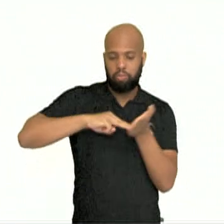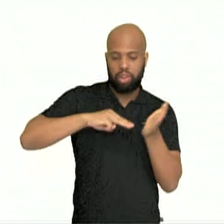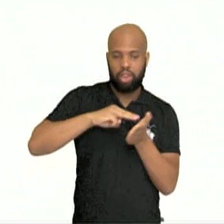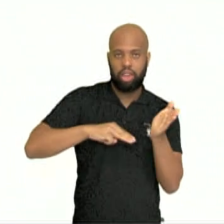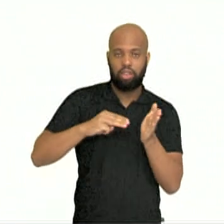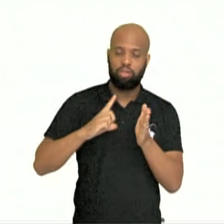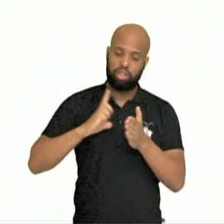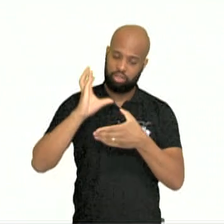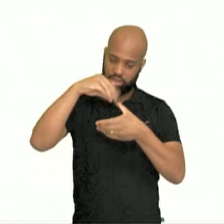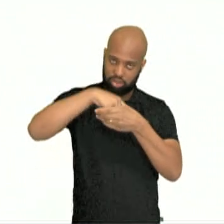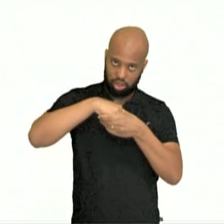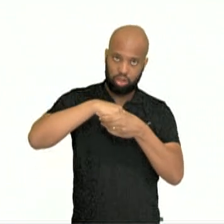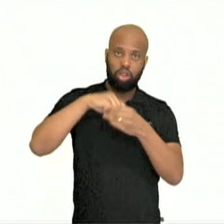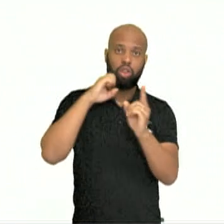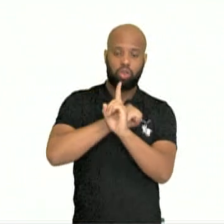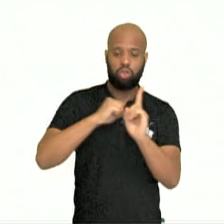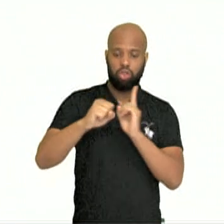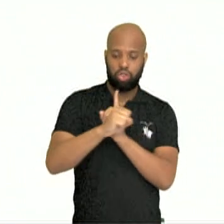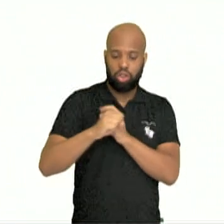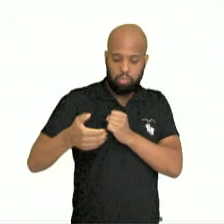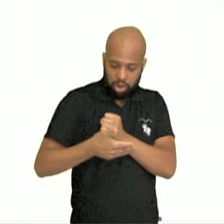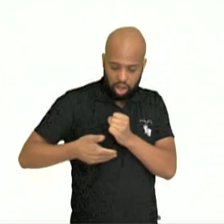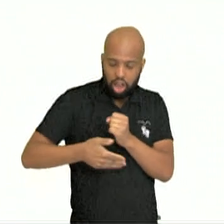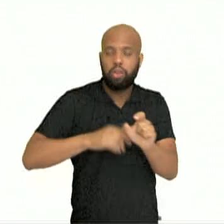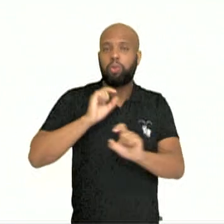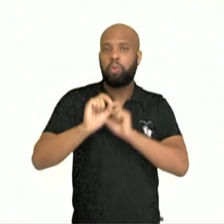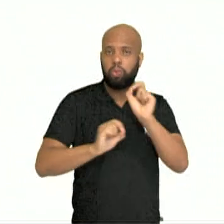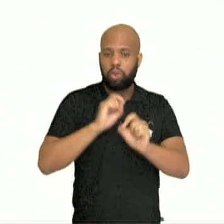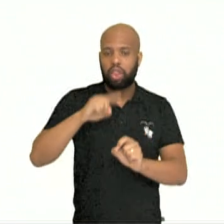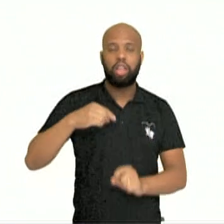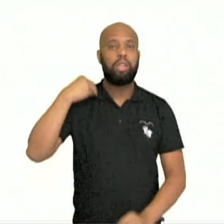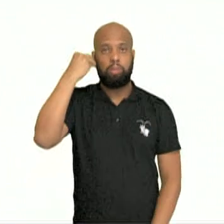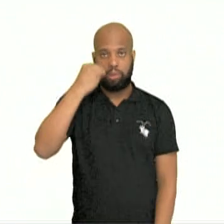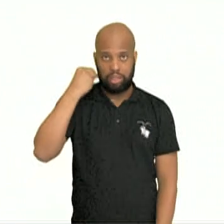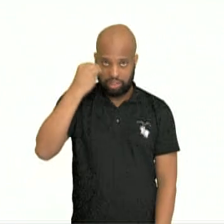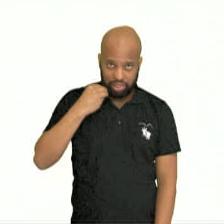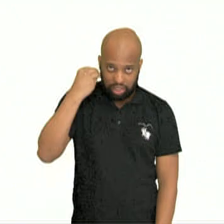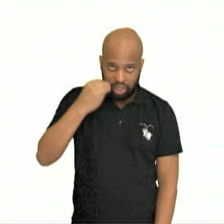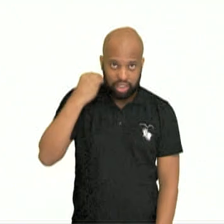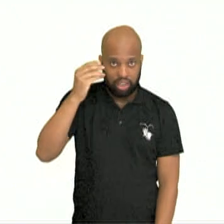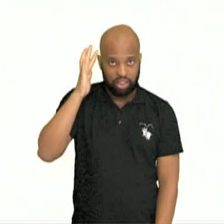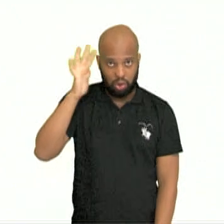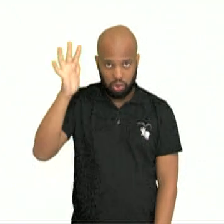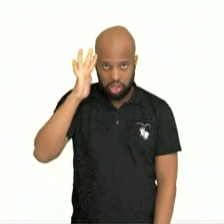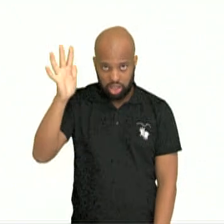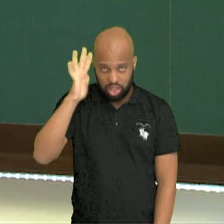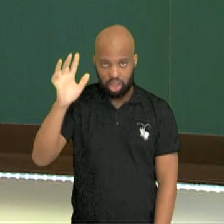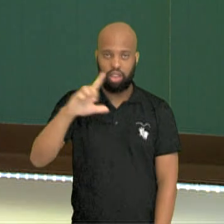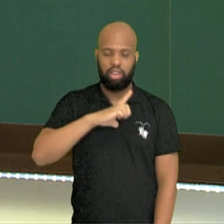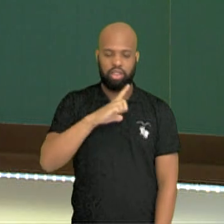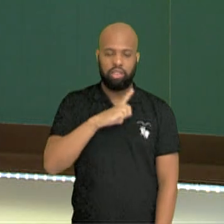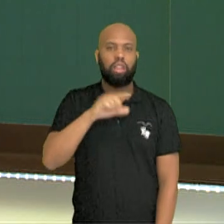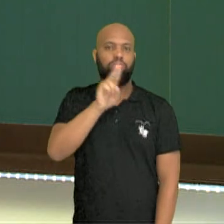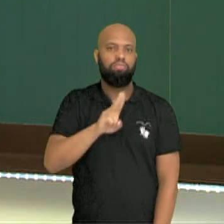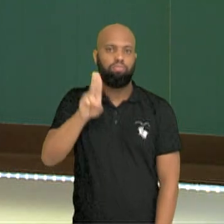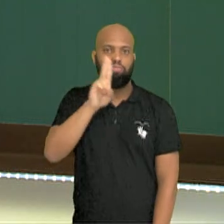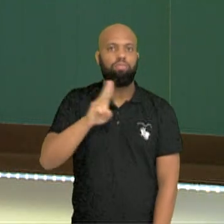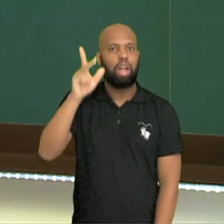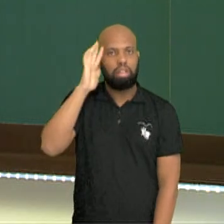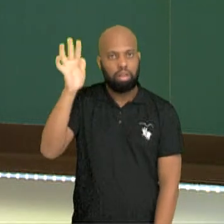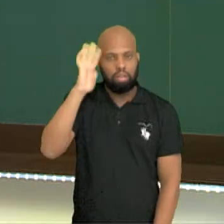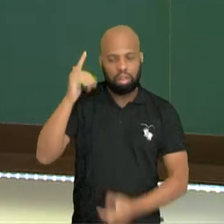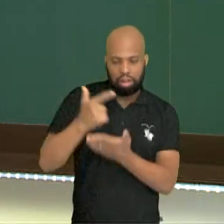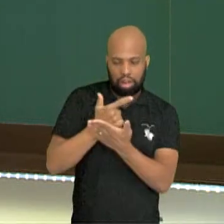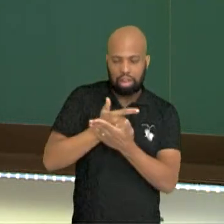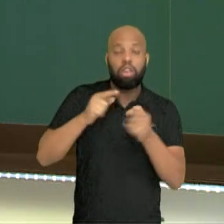na sociologia baseados muito mais numa questão de uma experiência teórica, digamos, através de teóricos, teorias,